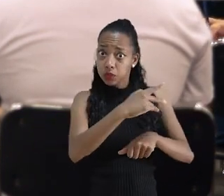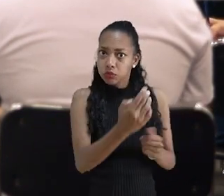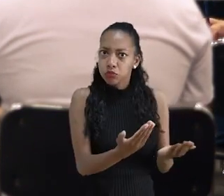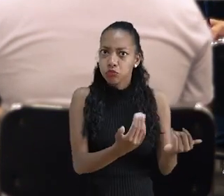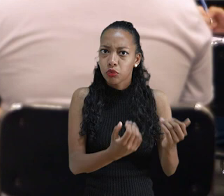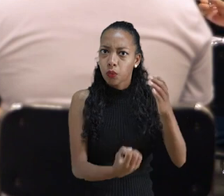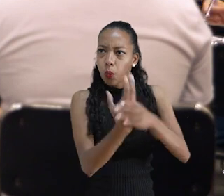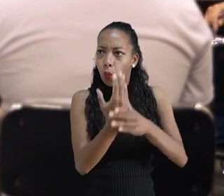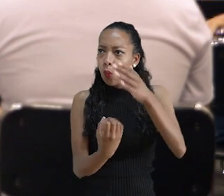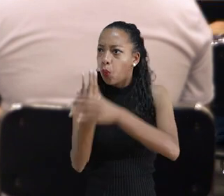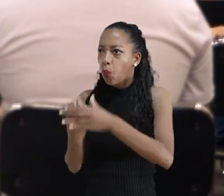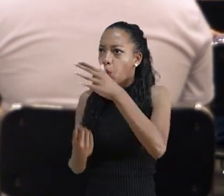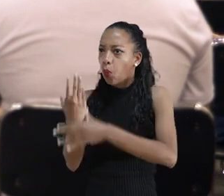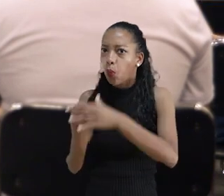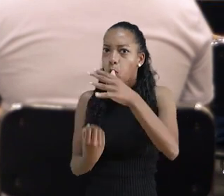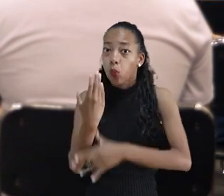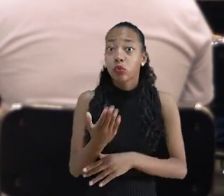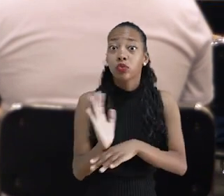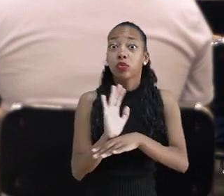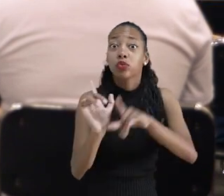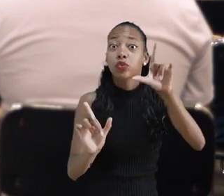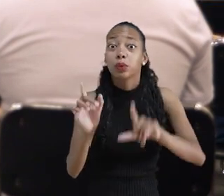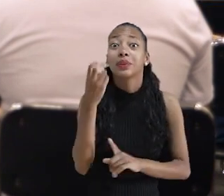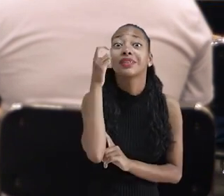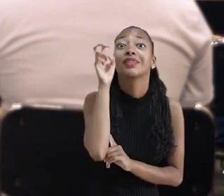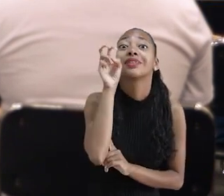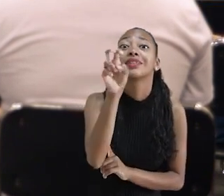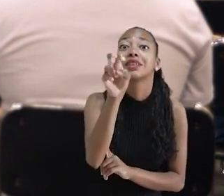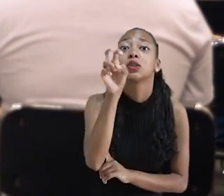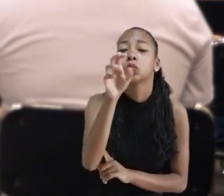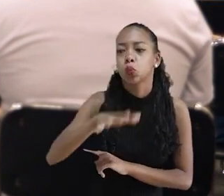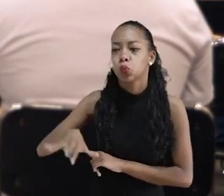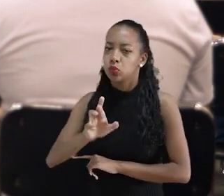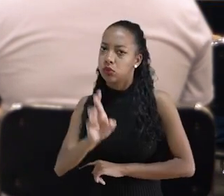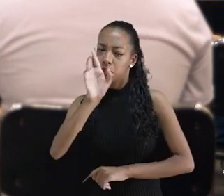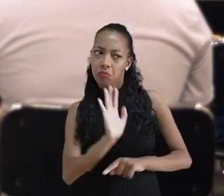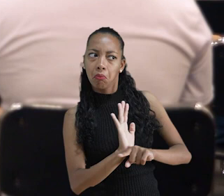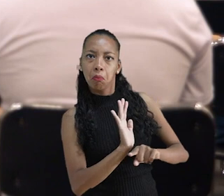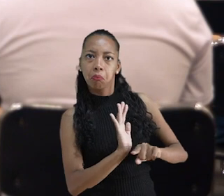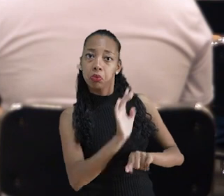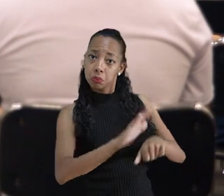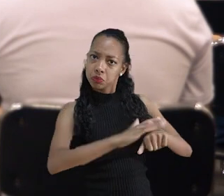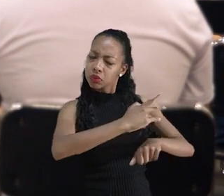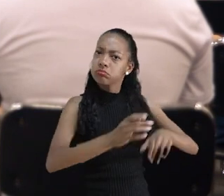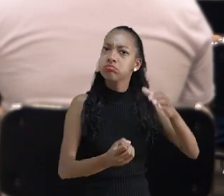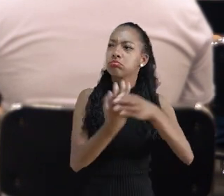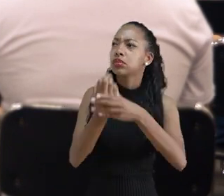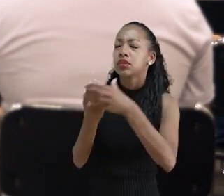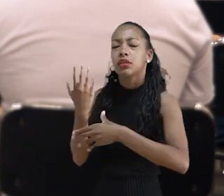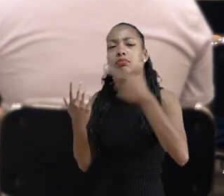estudantes né Eh im mediados por nós e aí a gente pensou